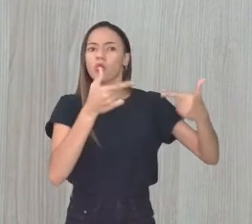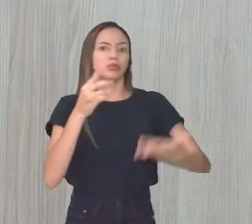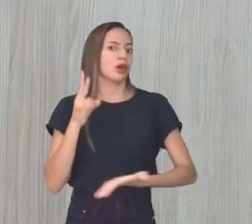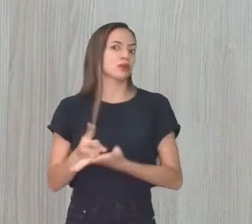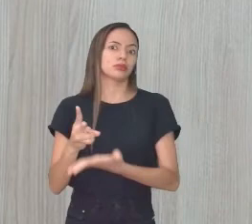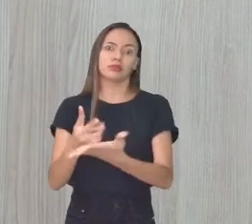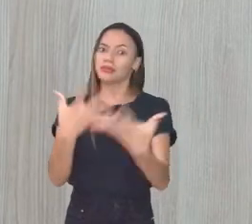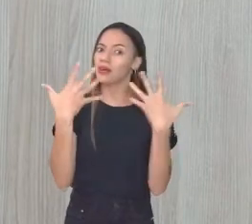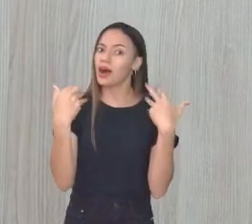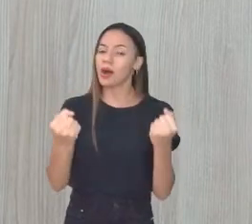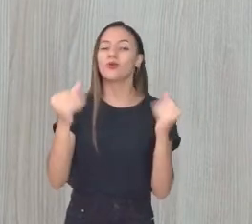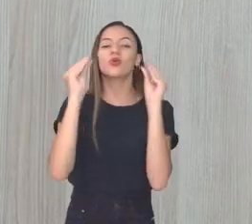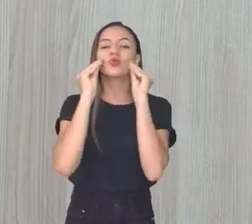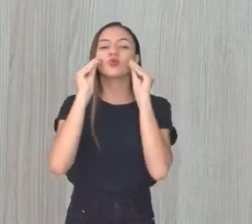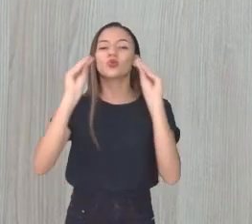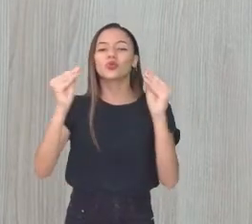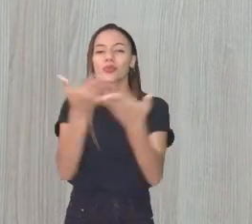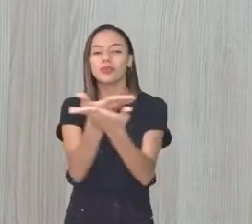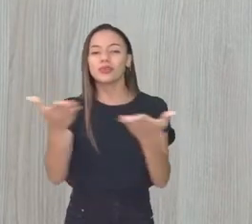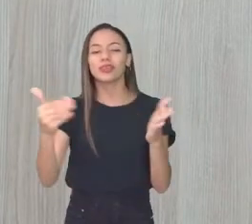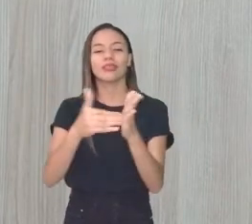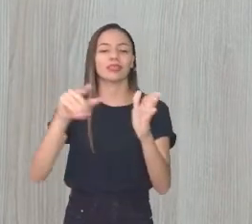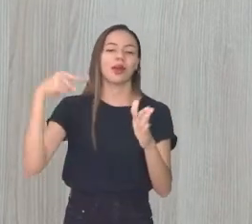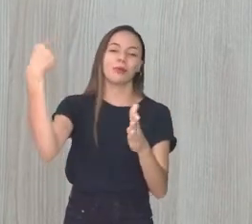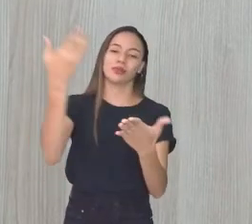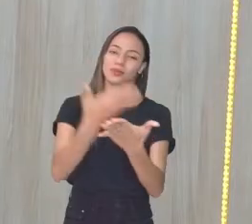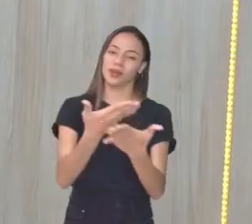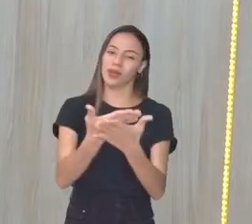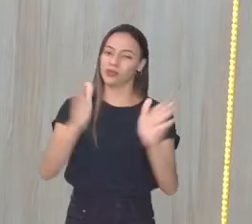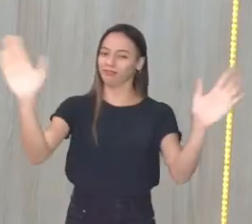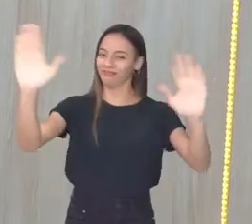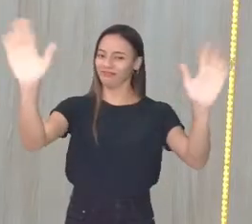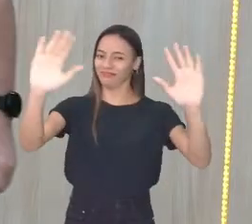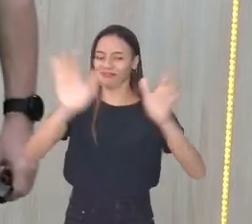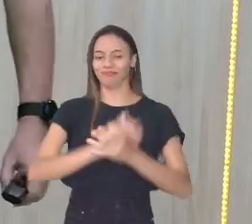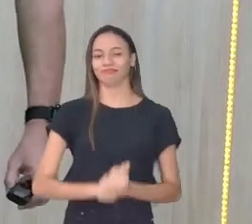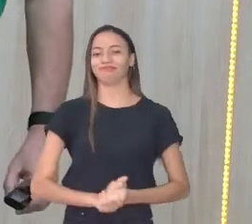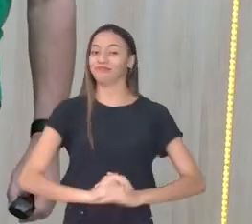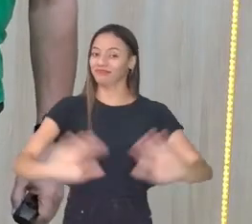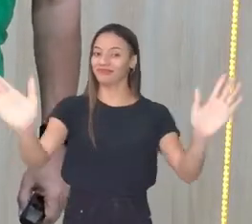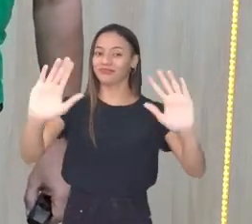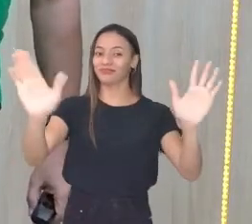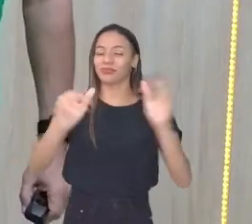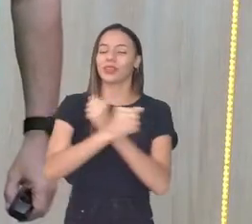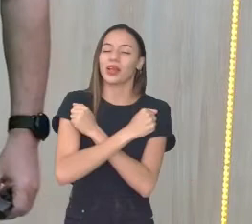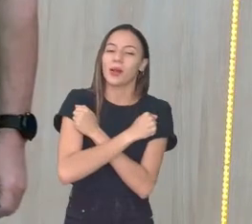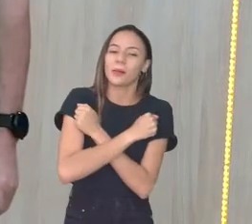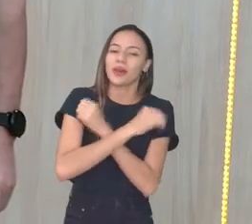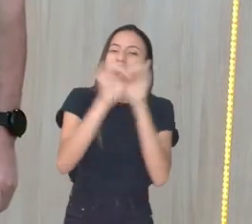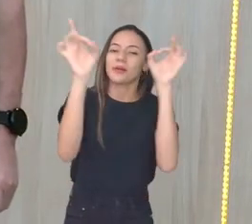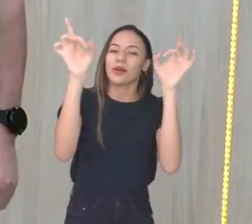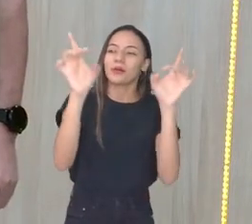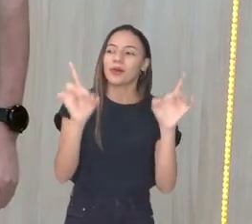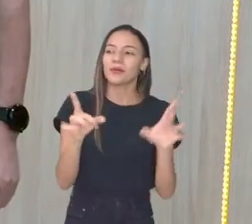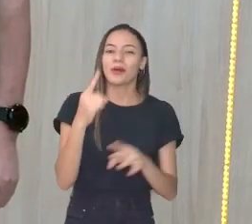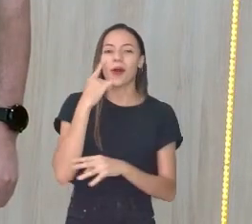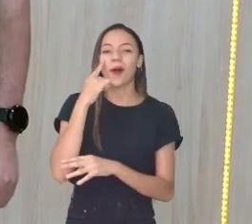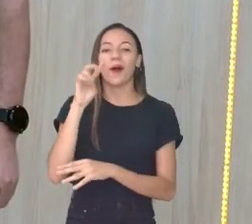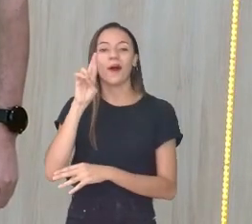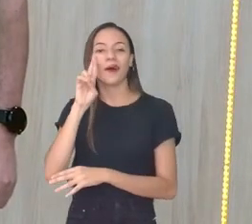vamos embora. Um beijo e até a próxima aula. Tchau, tchau. Tchau, pessoal. O meu abraço especial para essa moça aqui, ó.